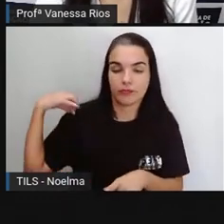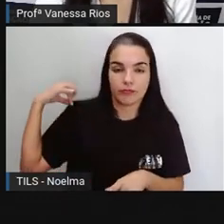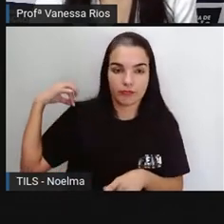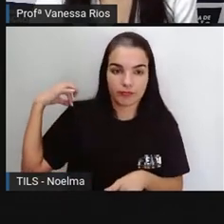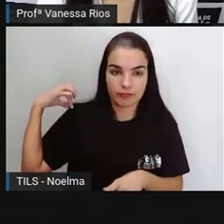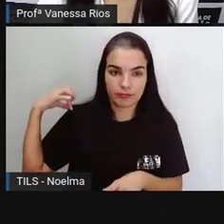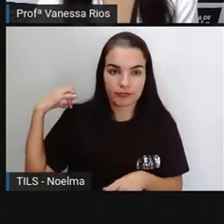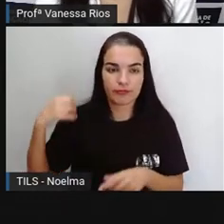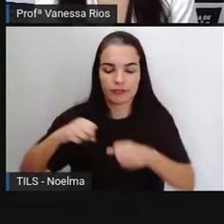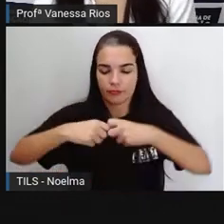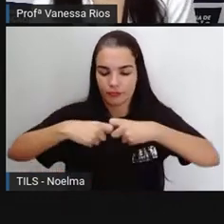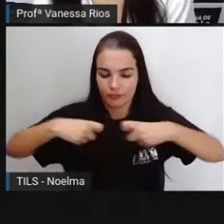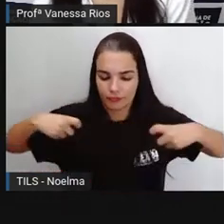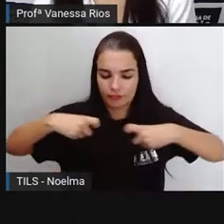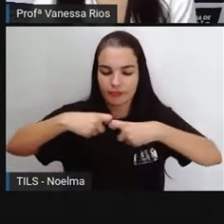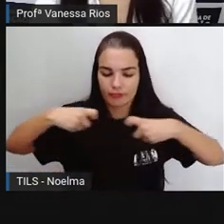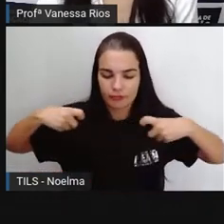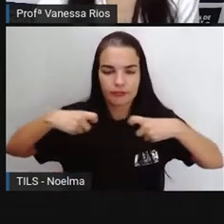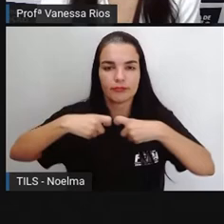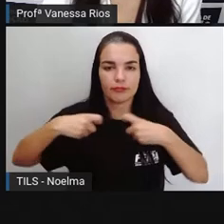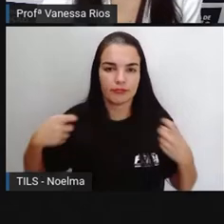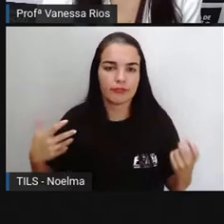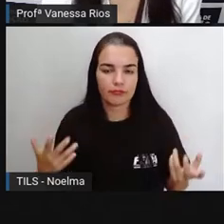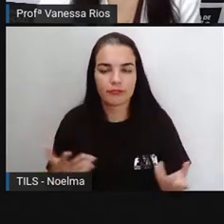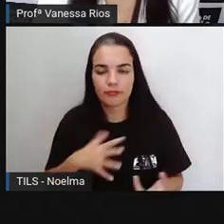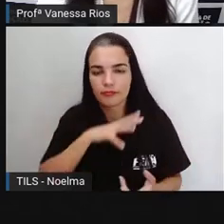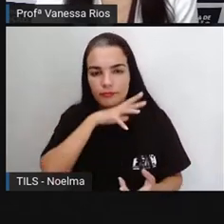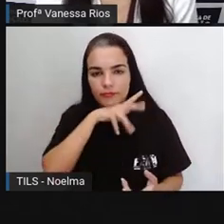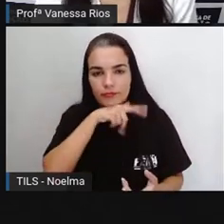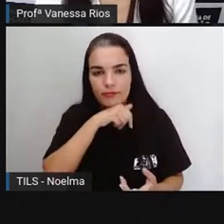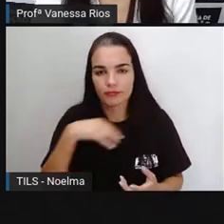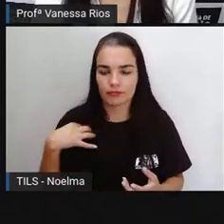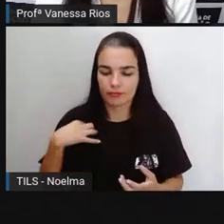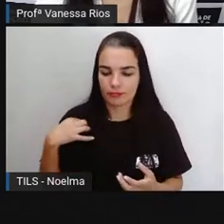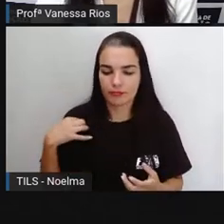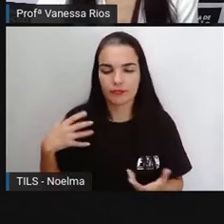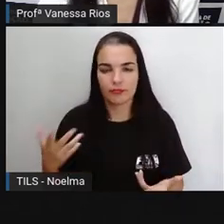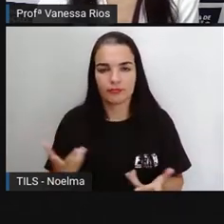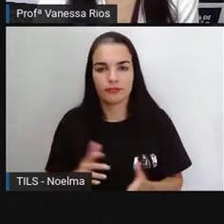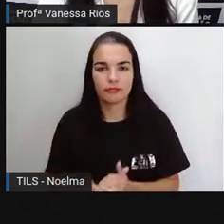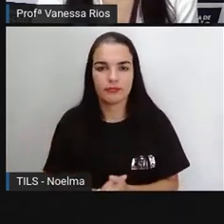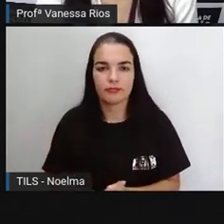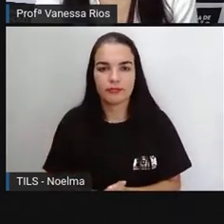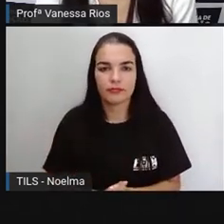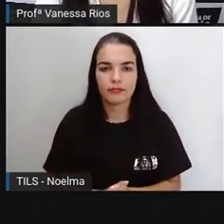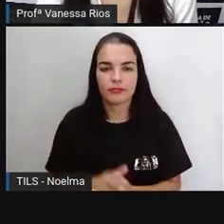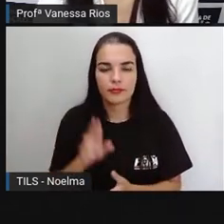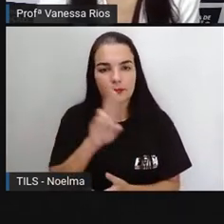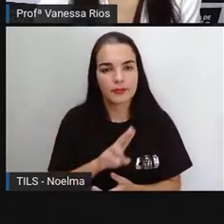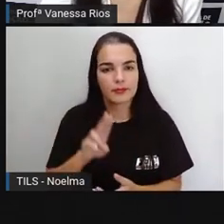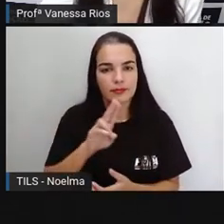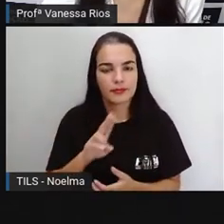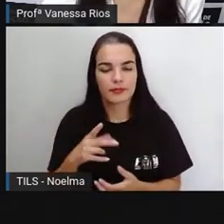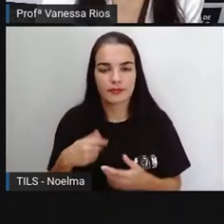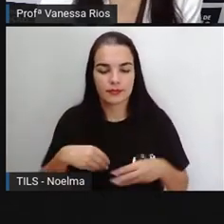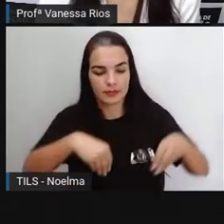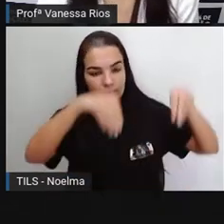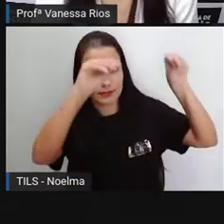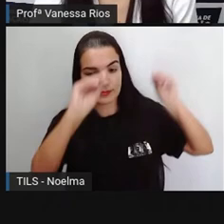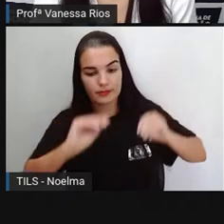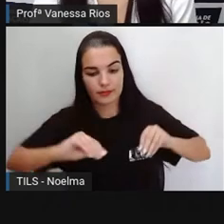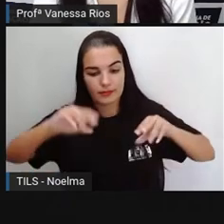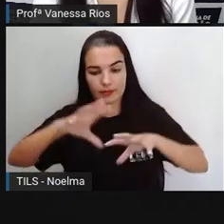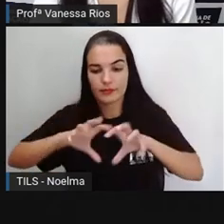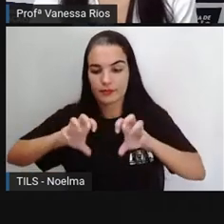fibras têxteis, que aí estão relacionadas a normalmente as nossas vestimentas ou aquilo que a gente utiliza, né, para forrar o